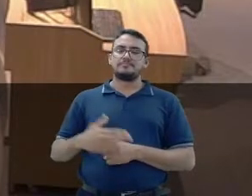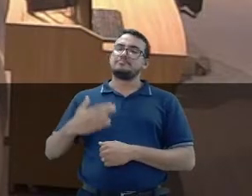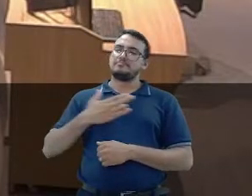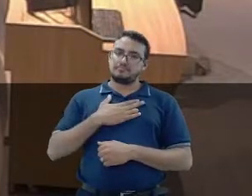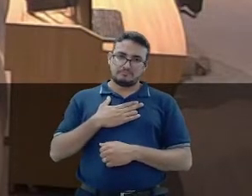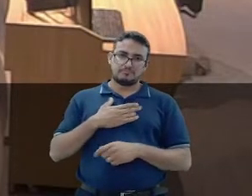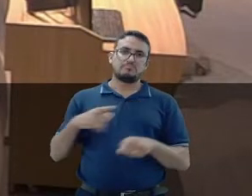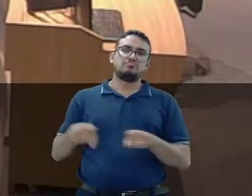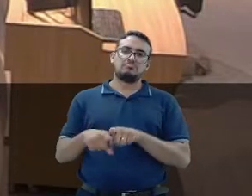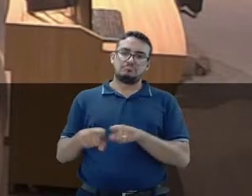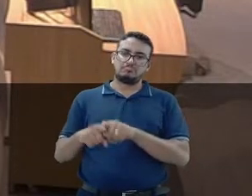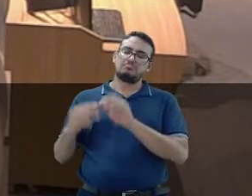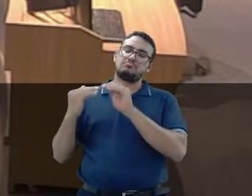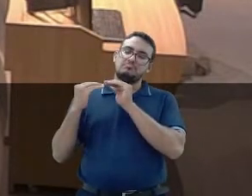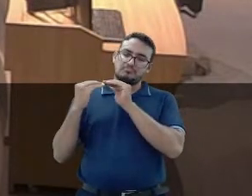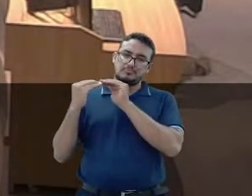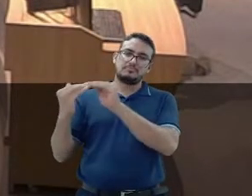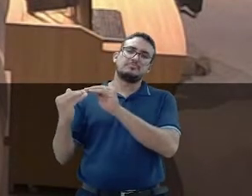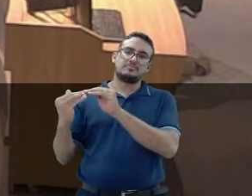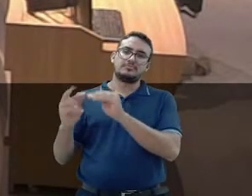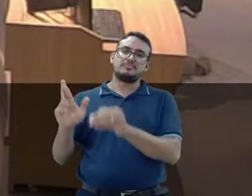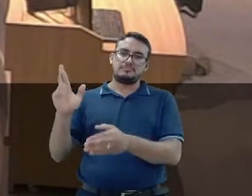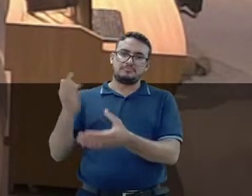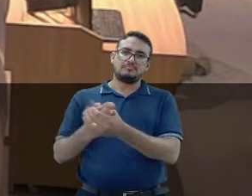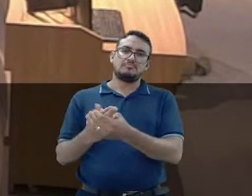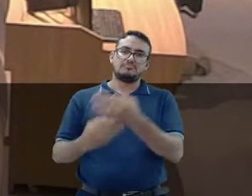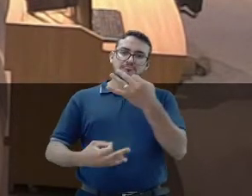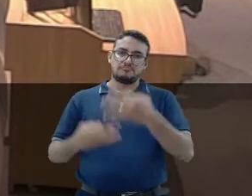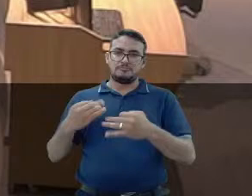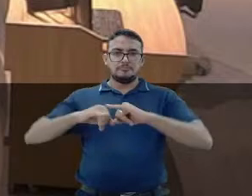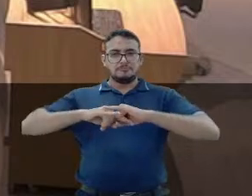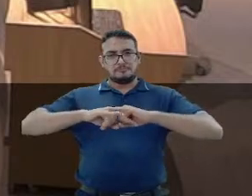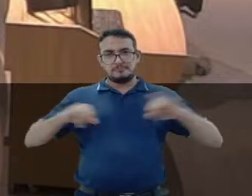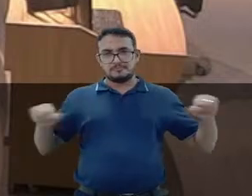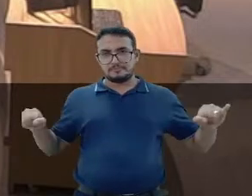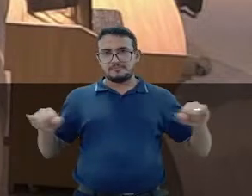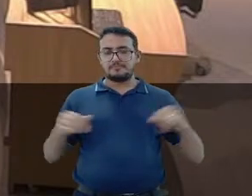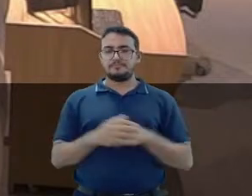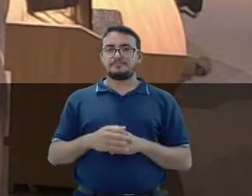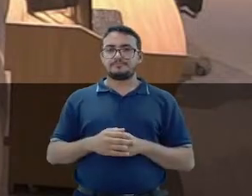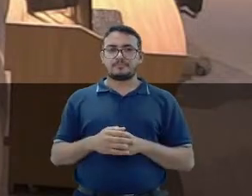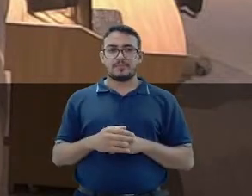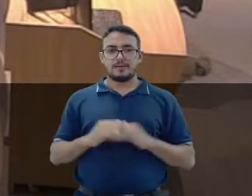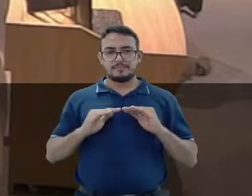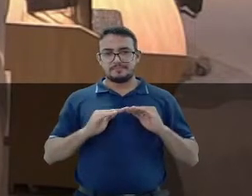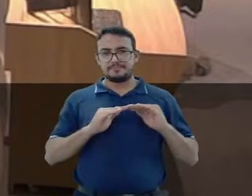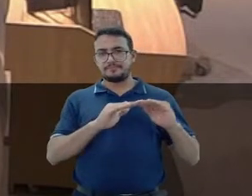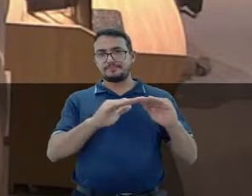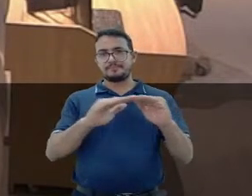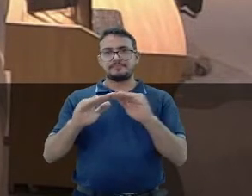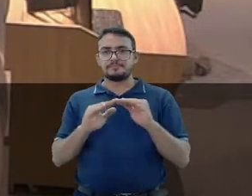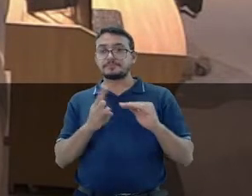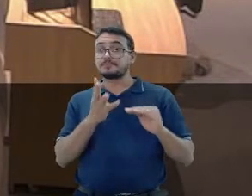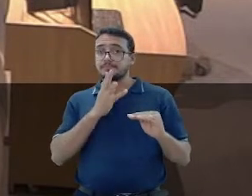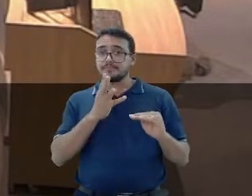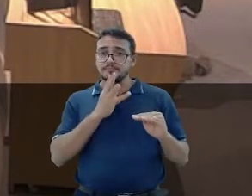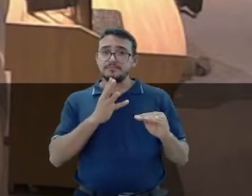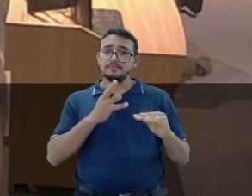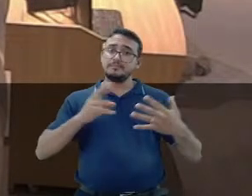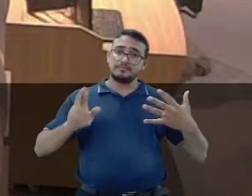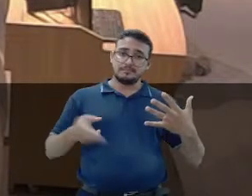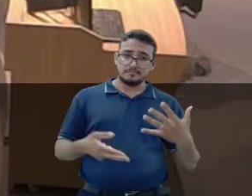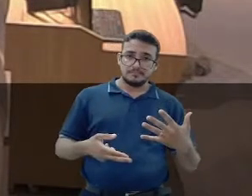também acompanho o voto do relator e, como proclamação, por unanimidade, conhecido dos recursos e